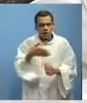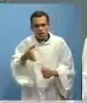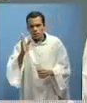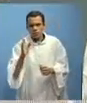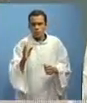família